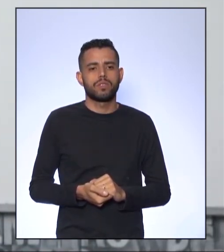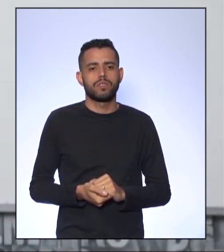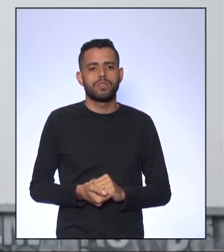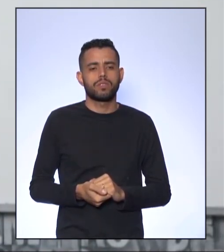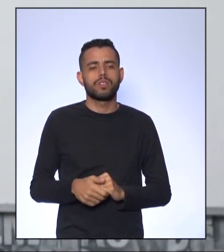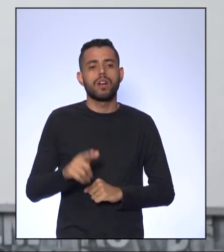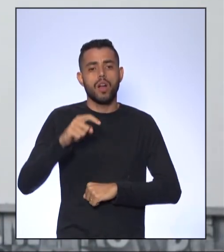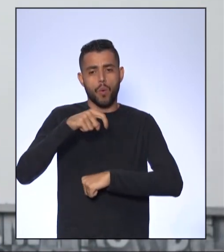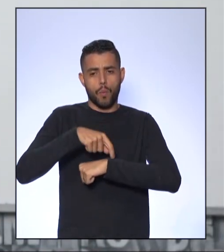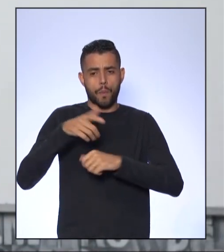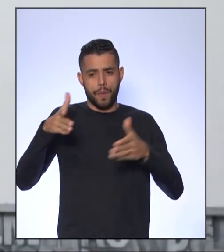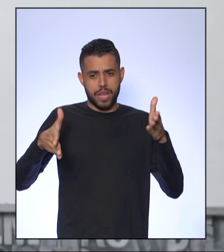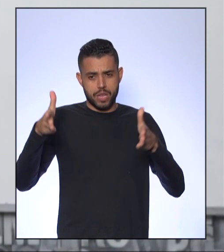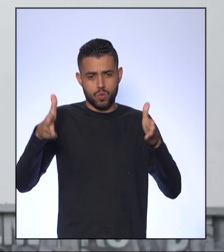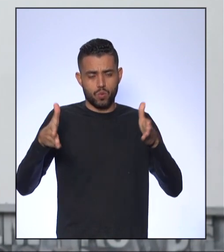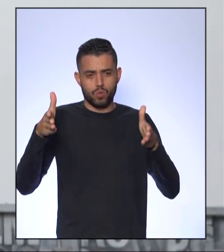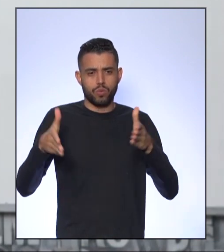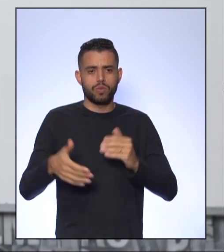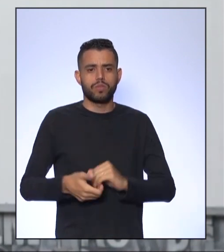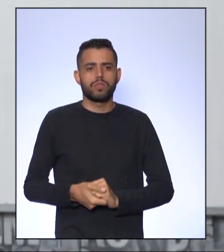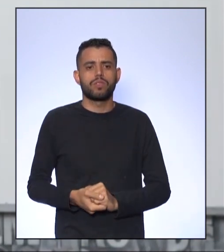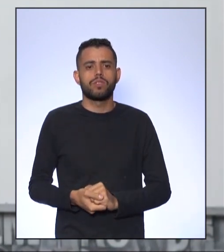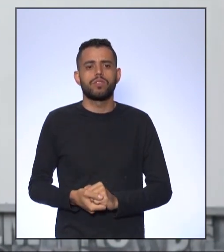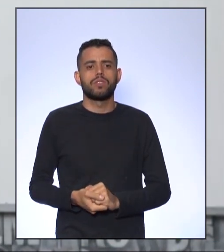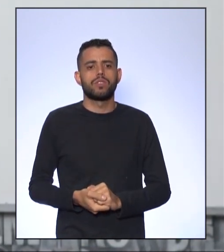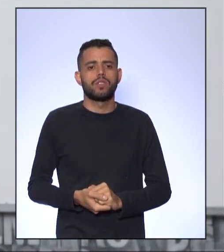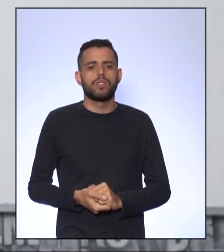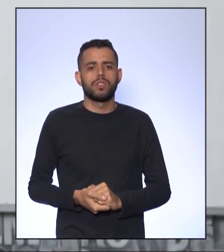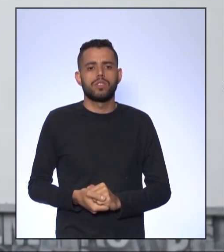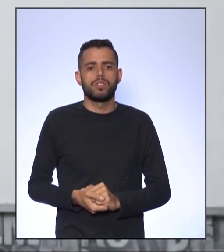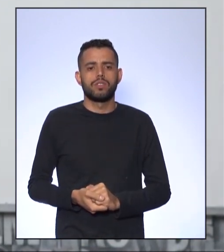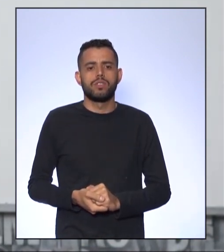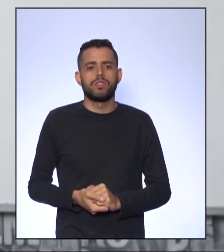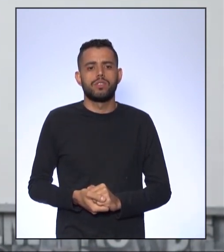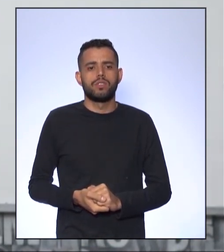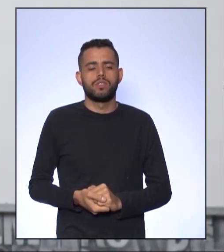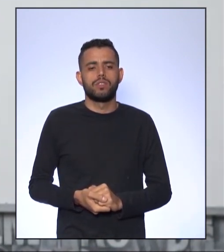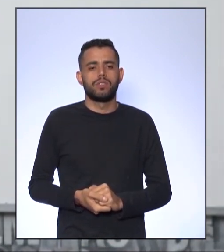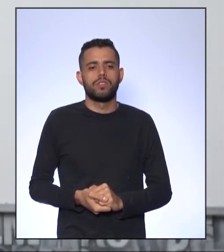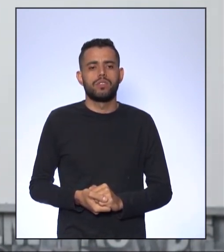um período de grande